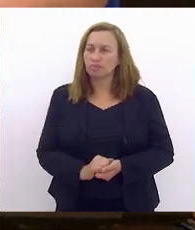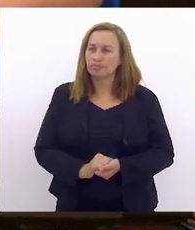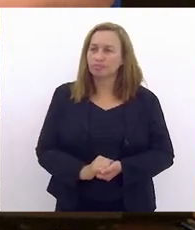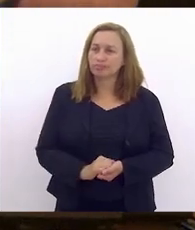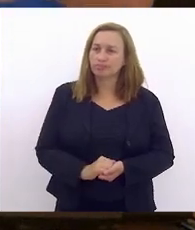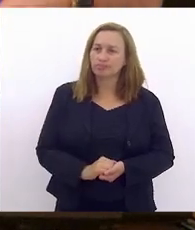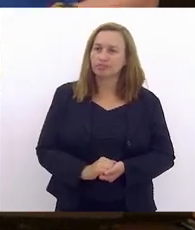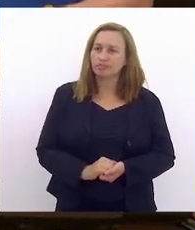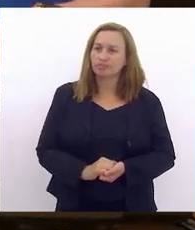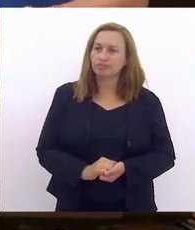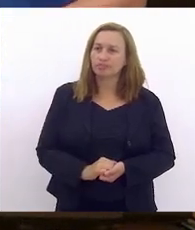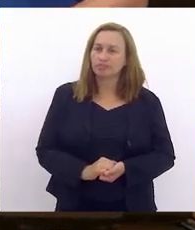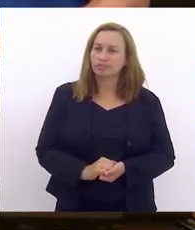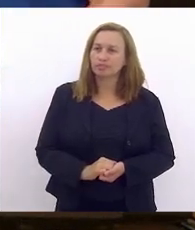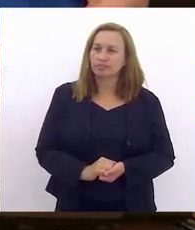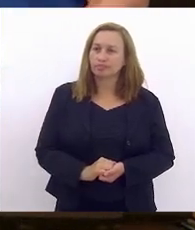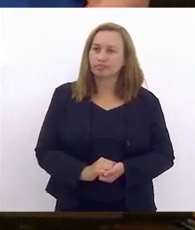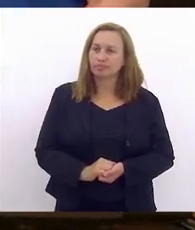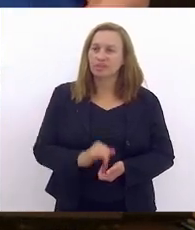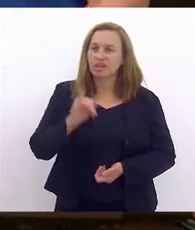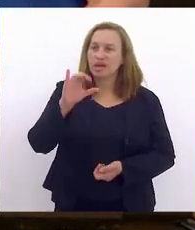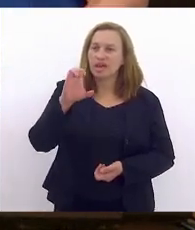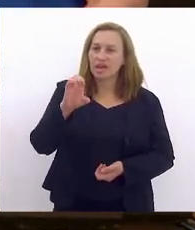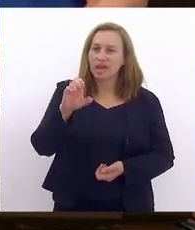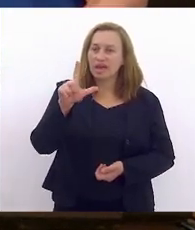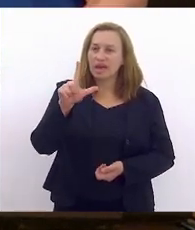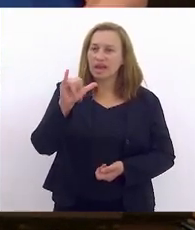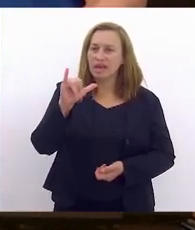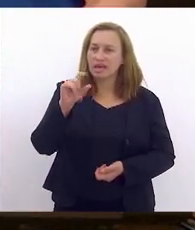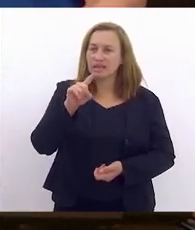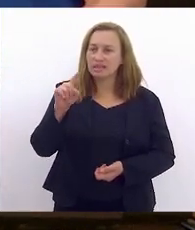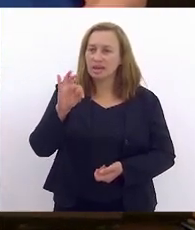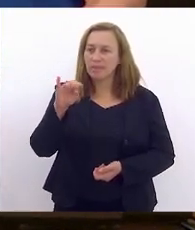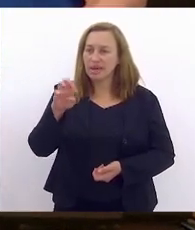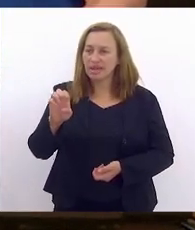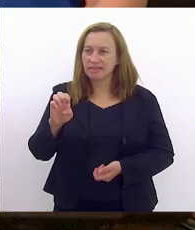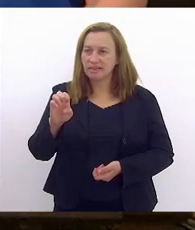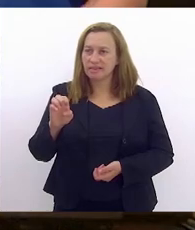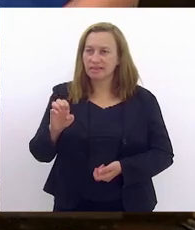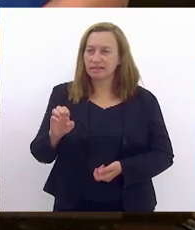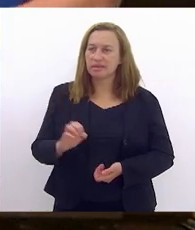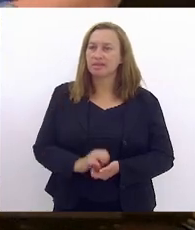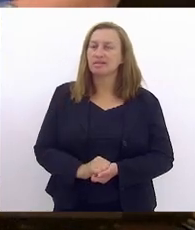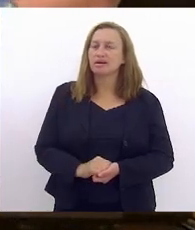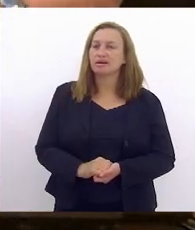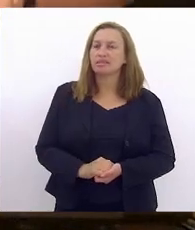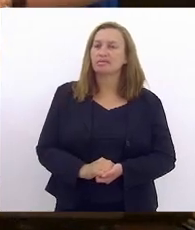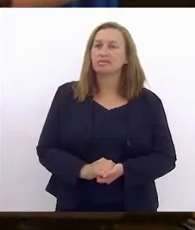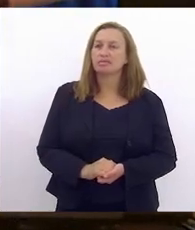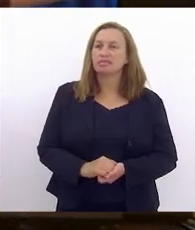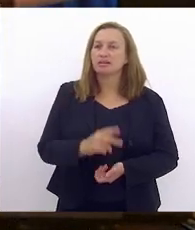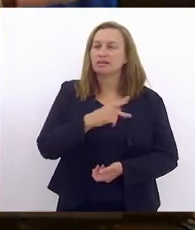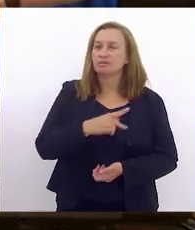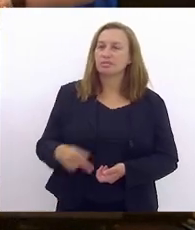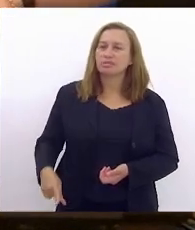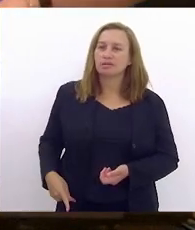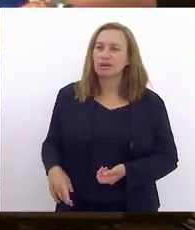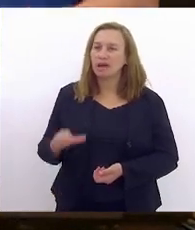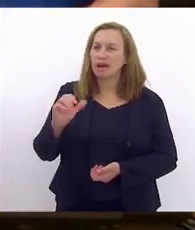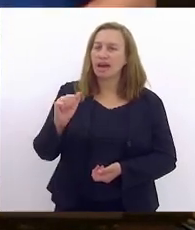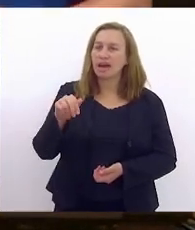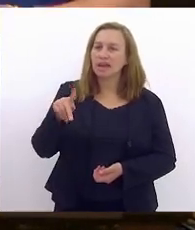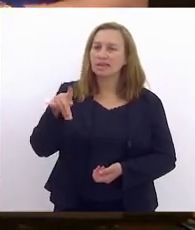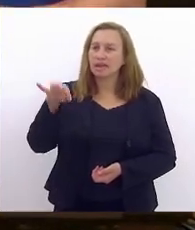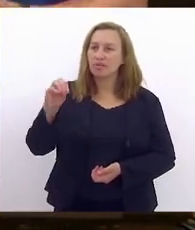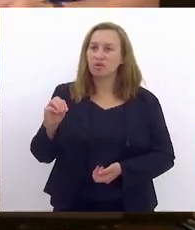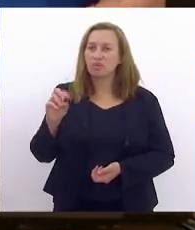Império da Tijuca. Elizabeth Cunha, a Betinha querida, presidenta da Acadêmicos de Vigário